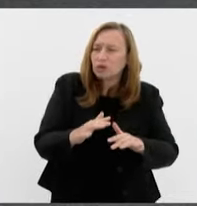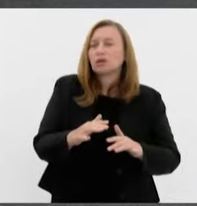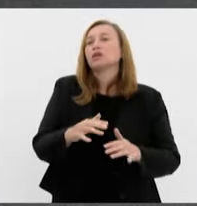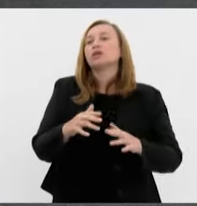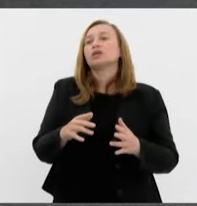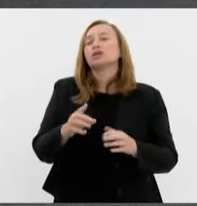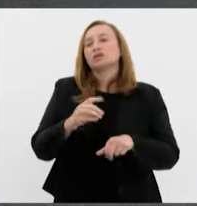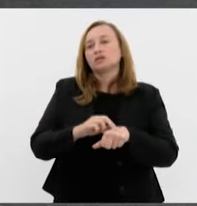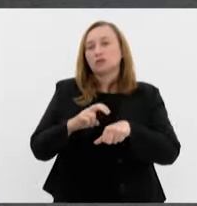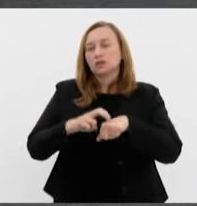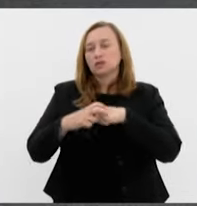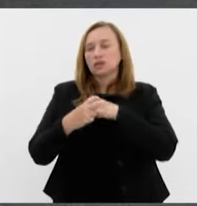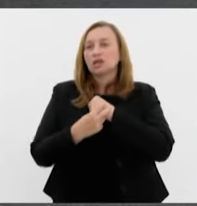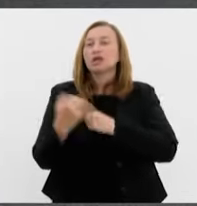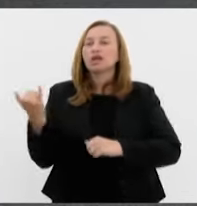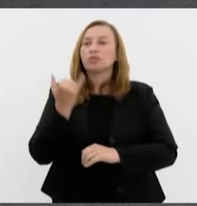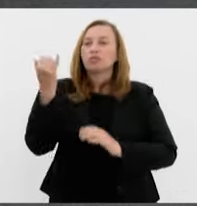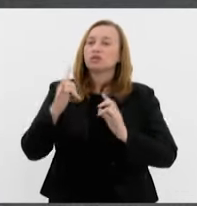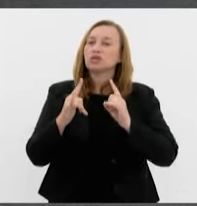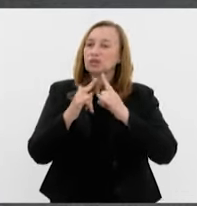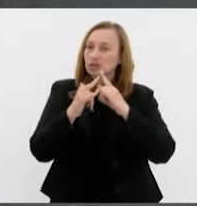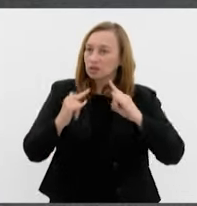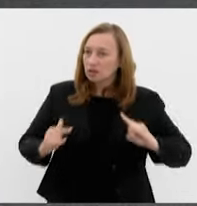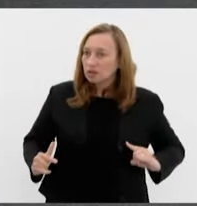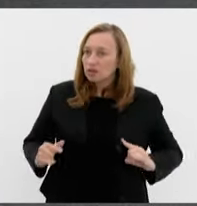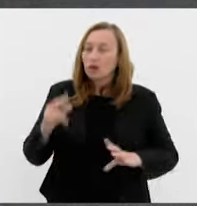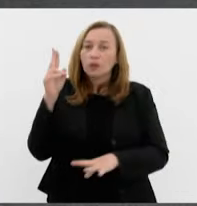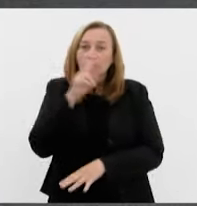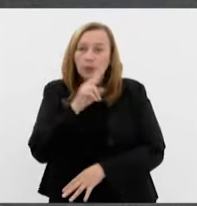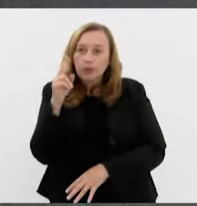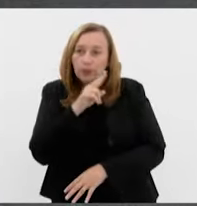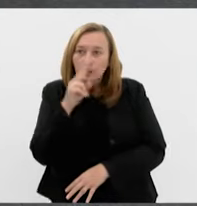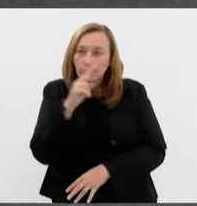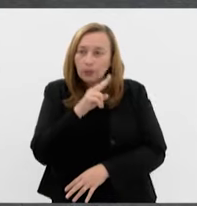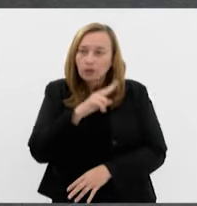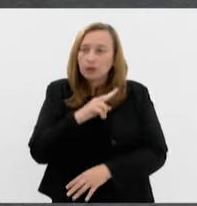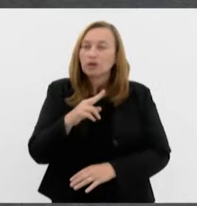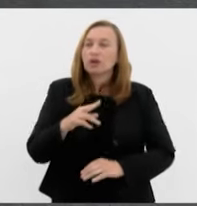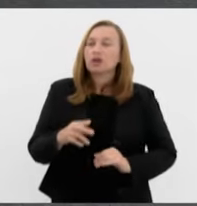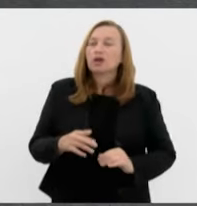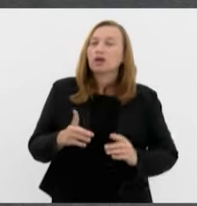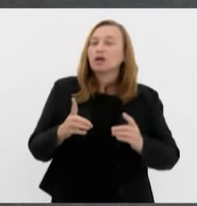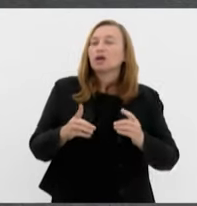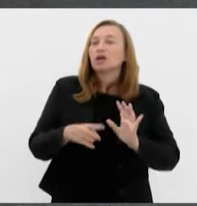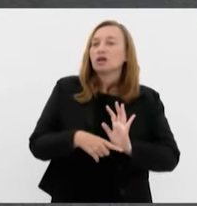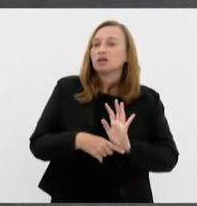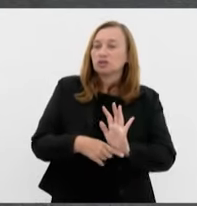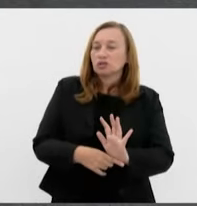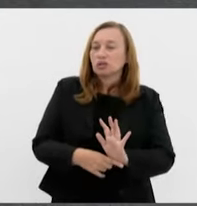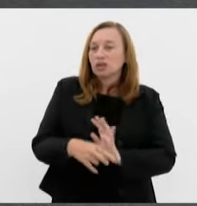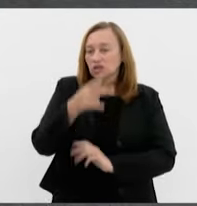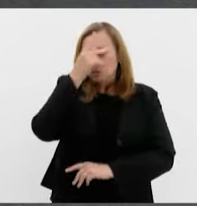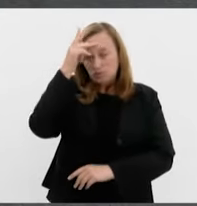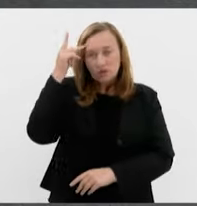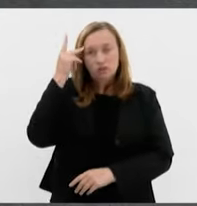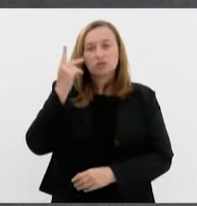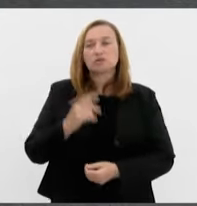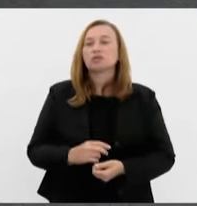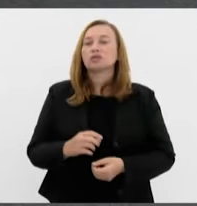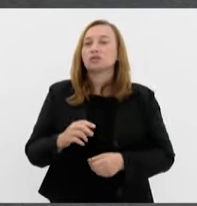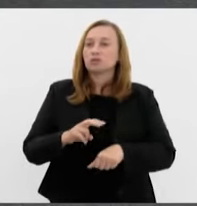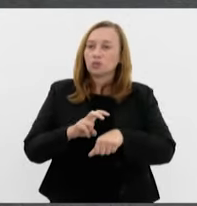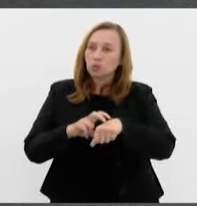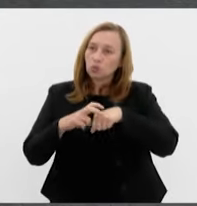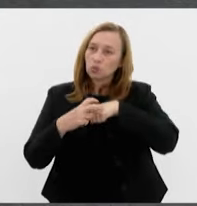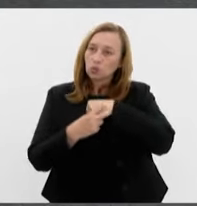hospitais de campanha em caráter emergencial que Garanta o atendimento e o acolhimento das pessoas que estão na dengue porque